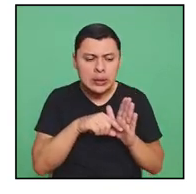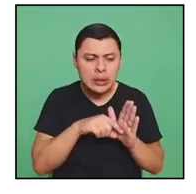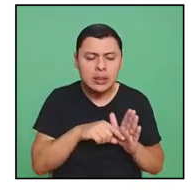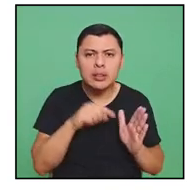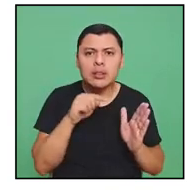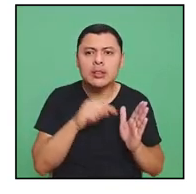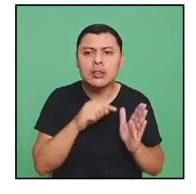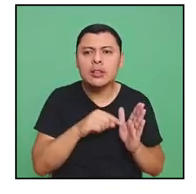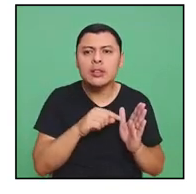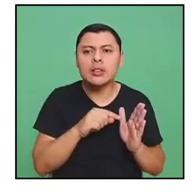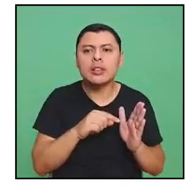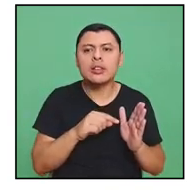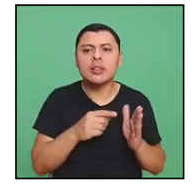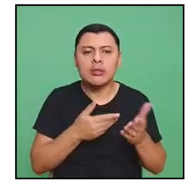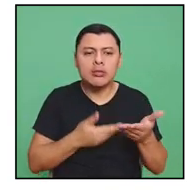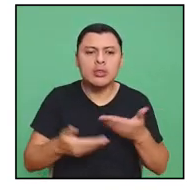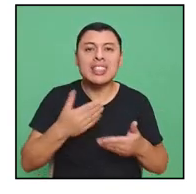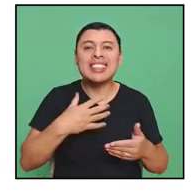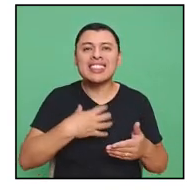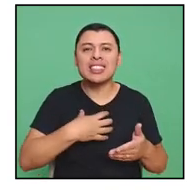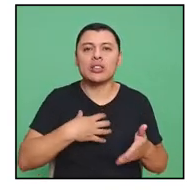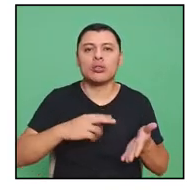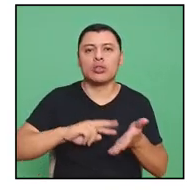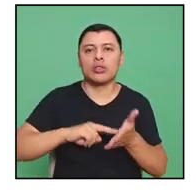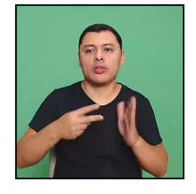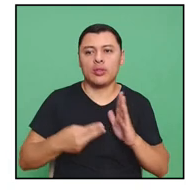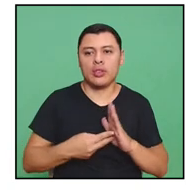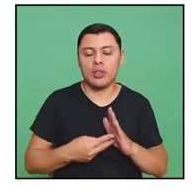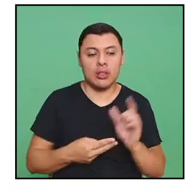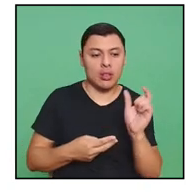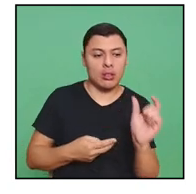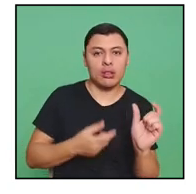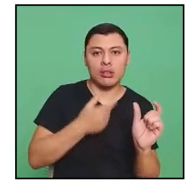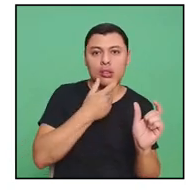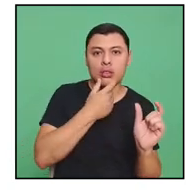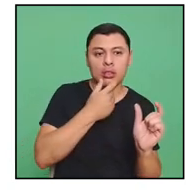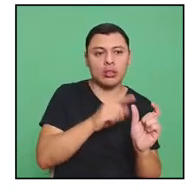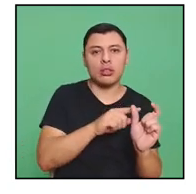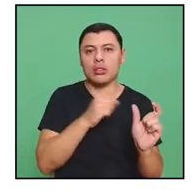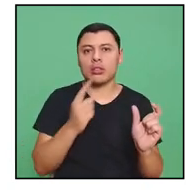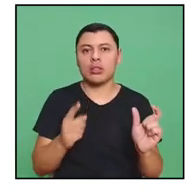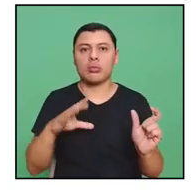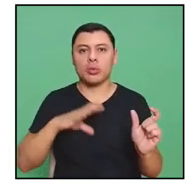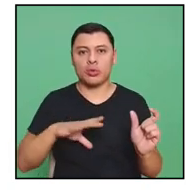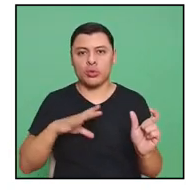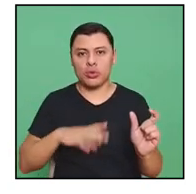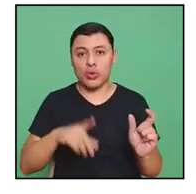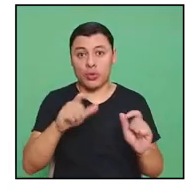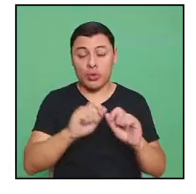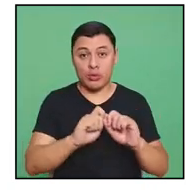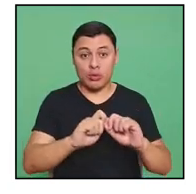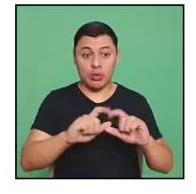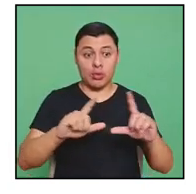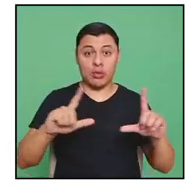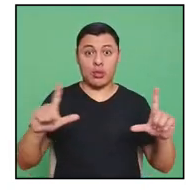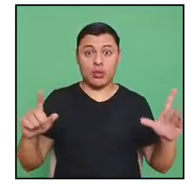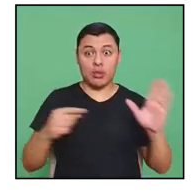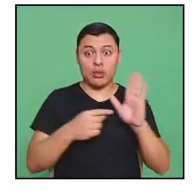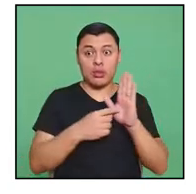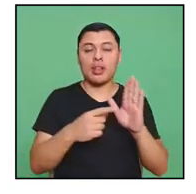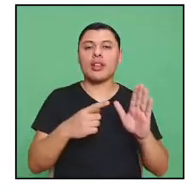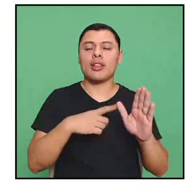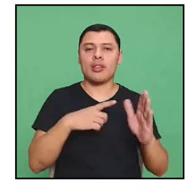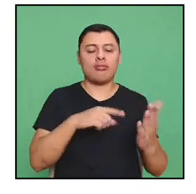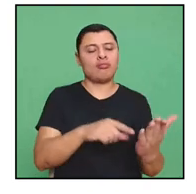a possibilidade de relação de sentido, né, que teria entre esse texto em inglês e esse texto em português. Então, logo que vocês abrem assim a exposição, já tem ali